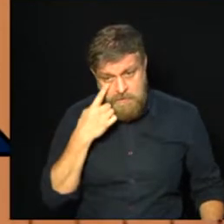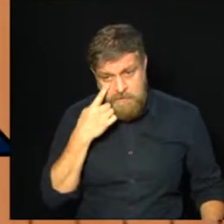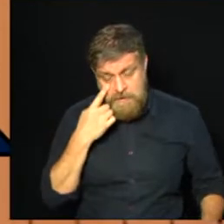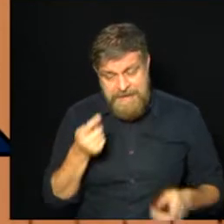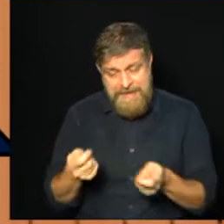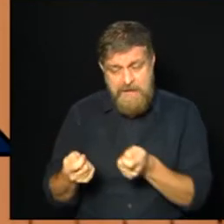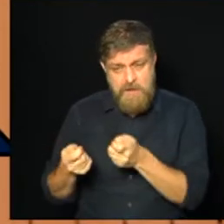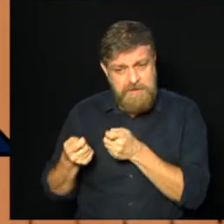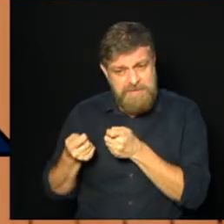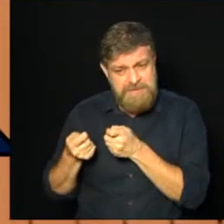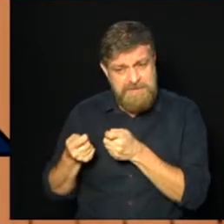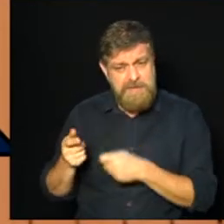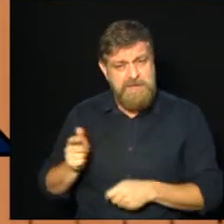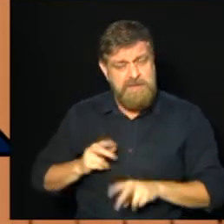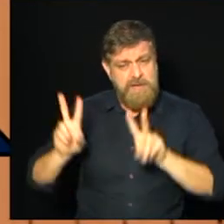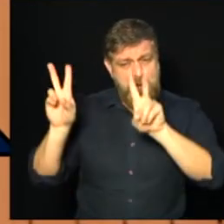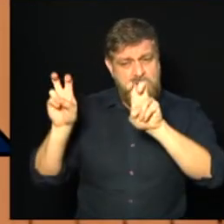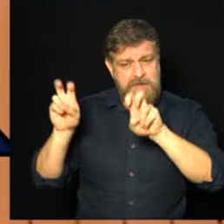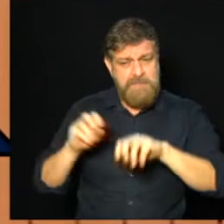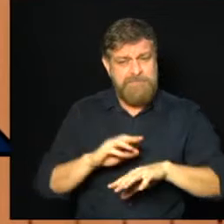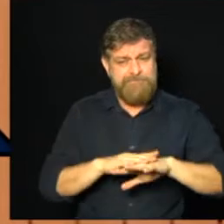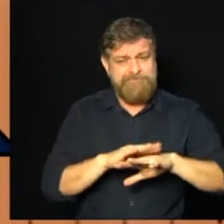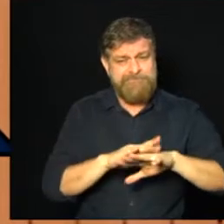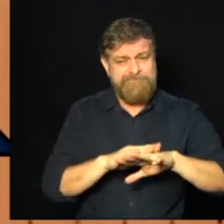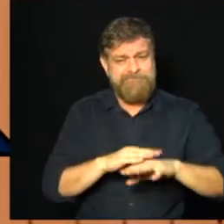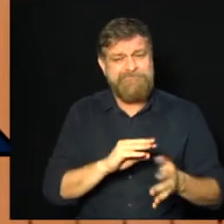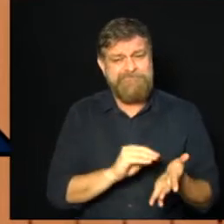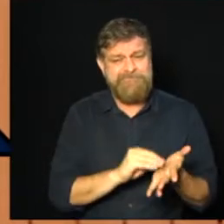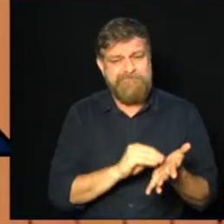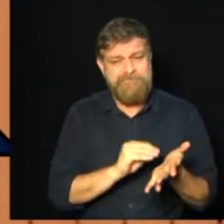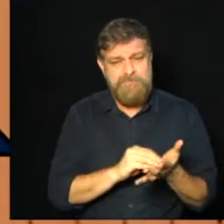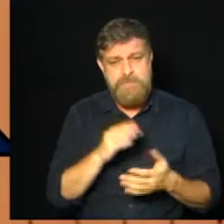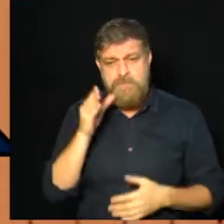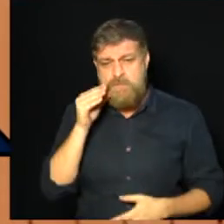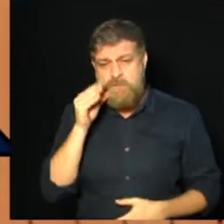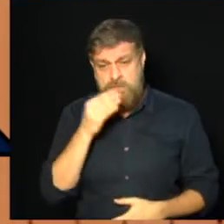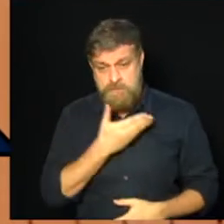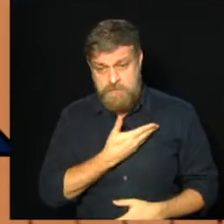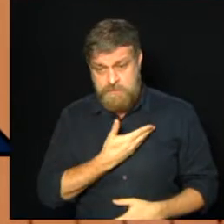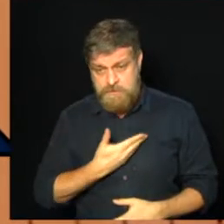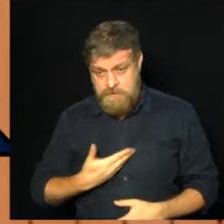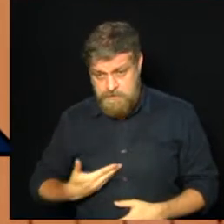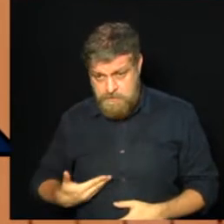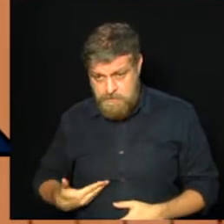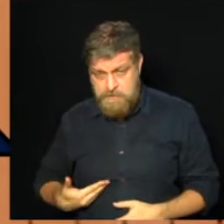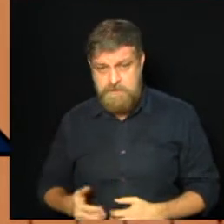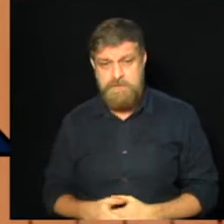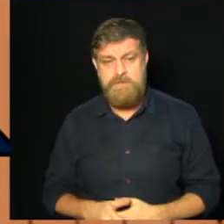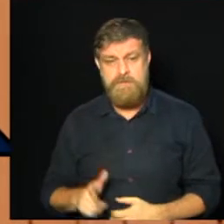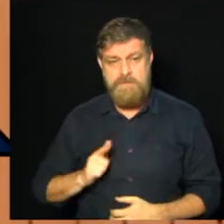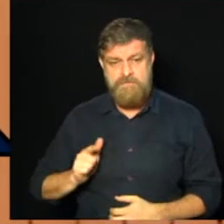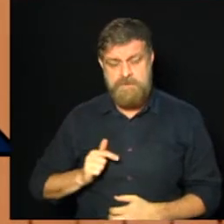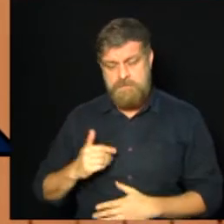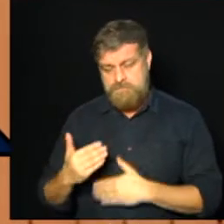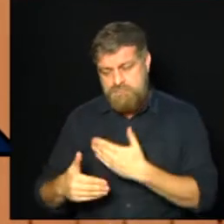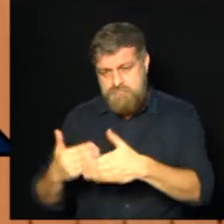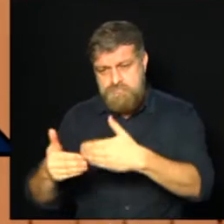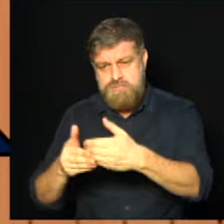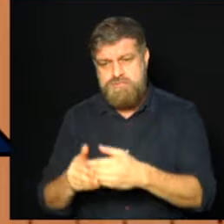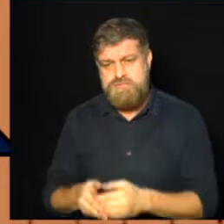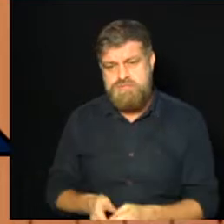economicidade tem uma questão que não entrou nesse cálculo. O servidor público, quando o servidor público que faz carreira no serviço